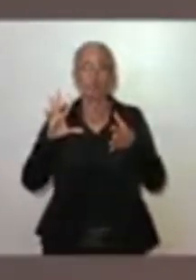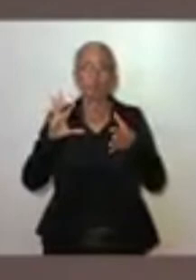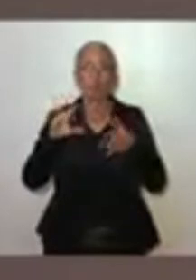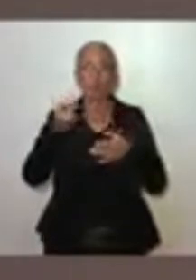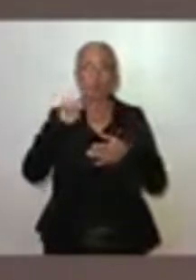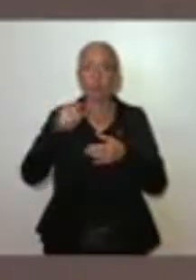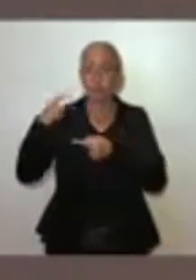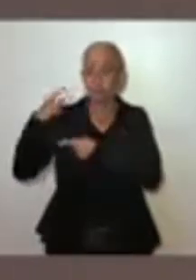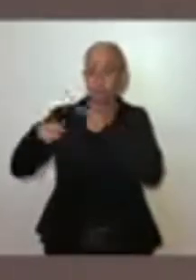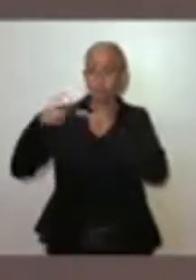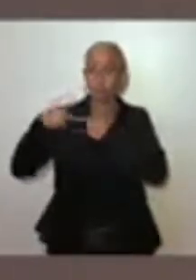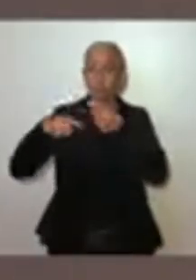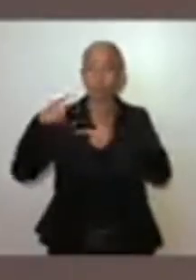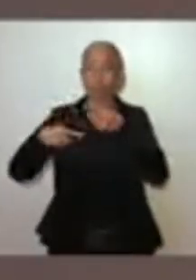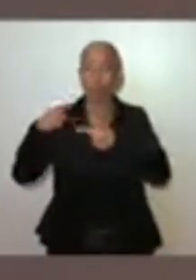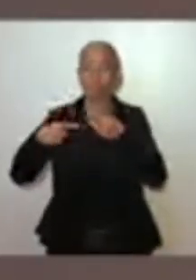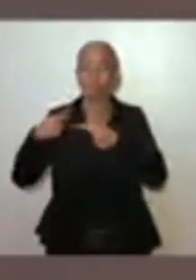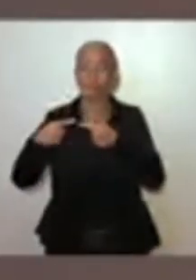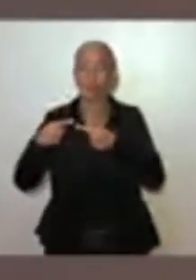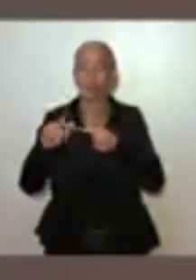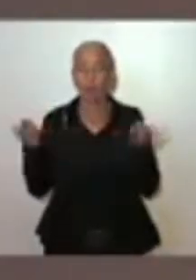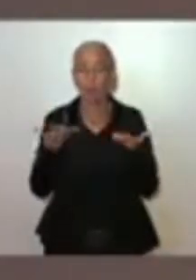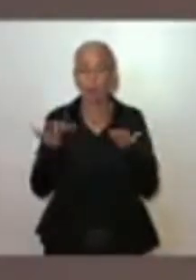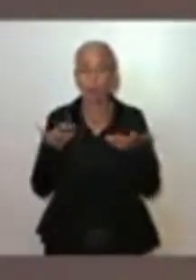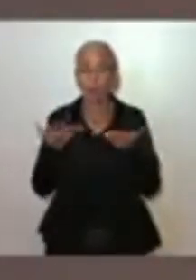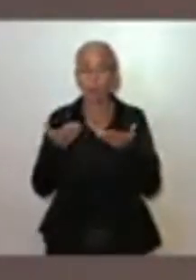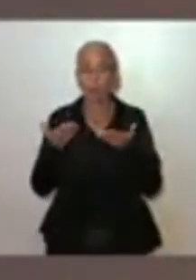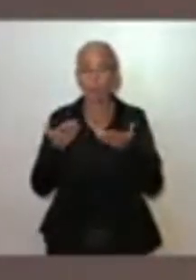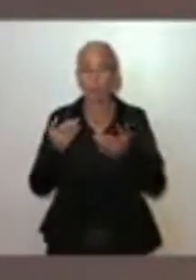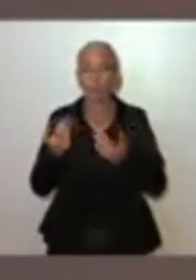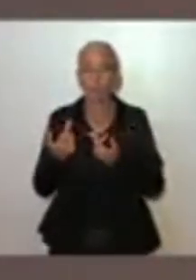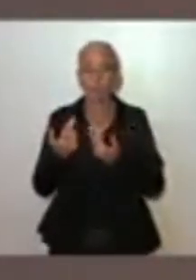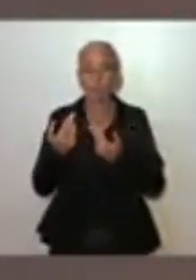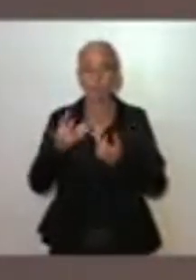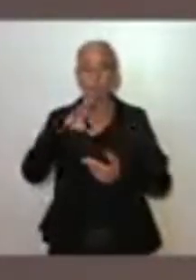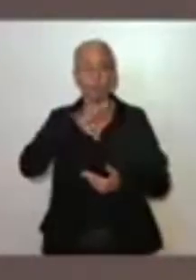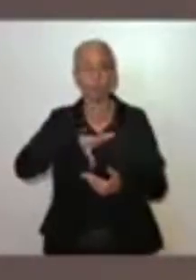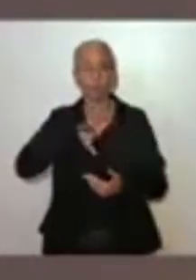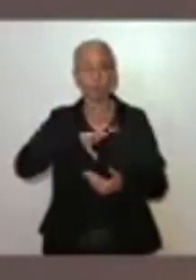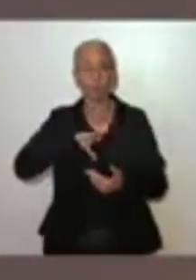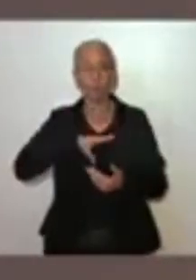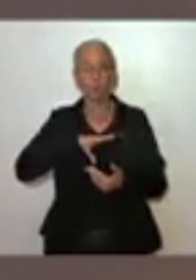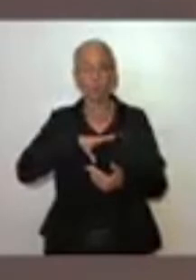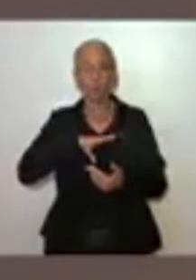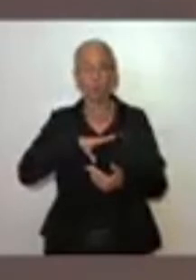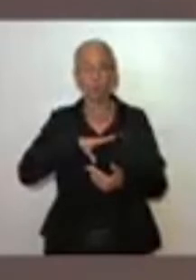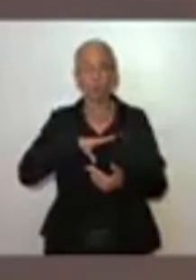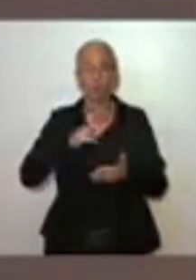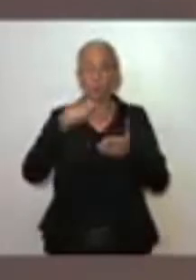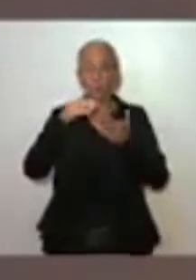herdeiros queridos como genuinamente são nossos irmãos portugueses do último país a acabar com a